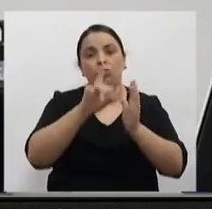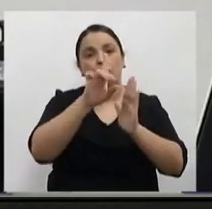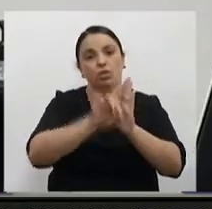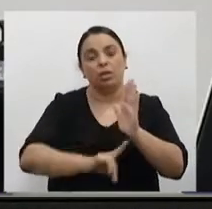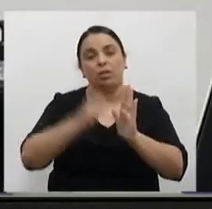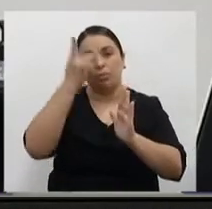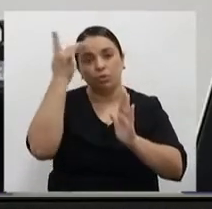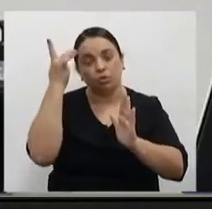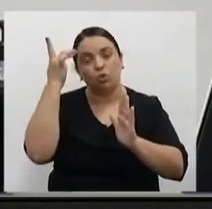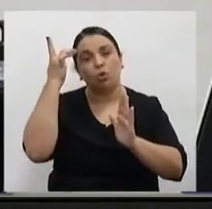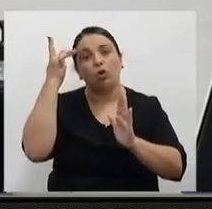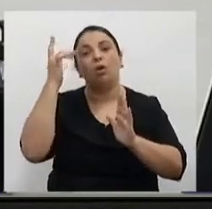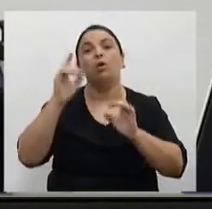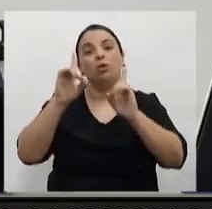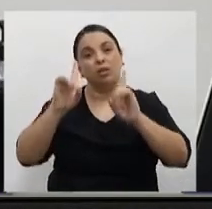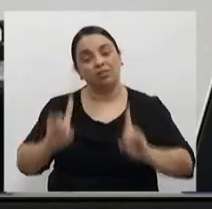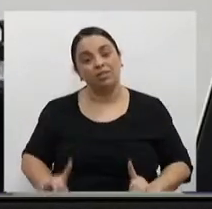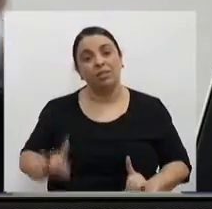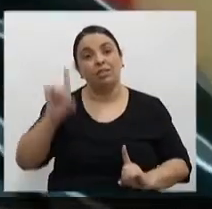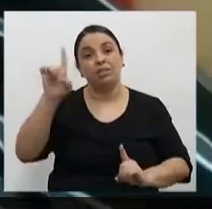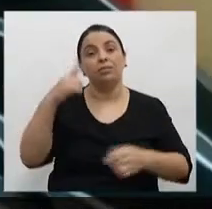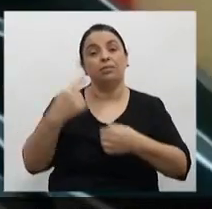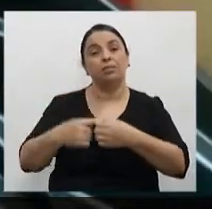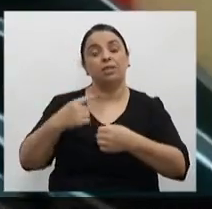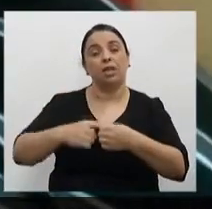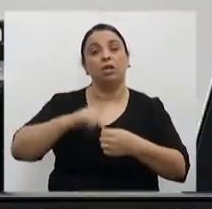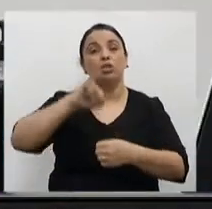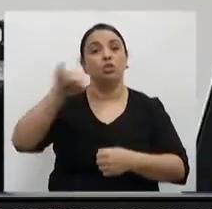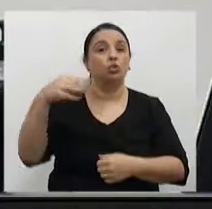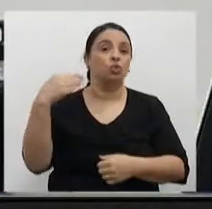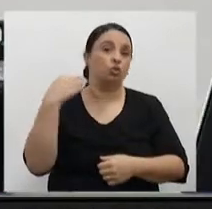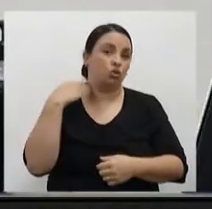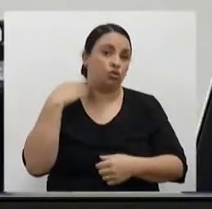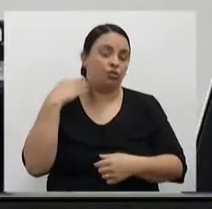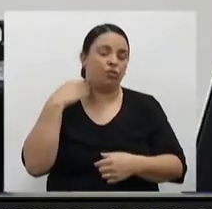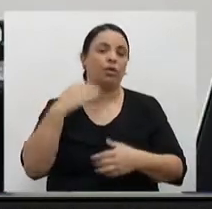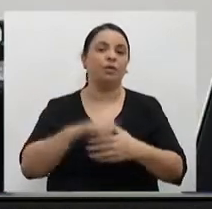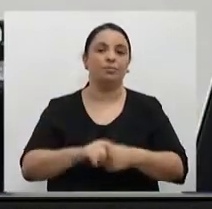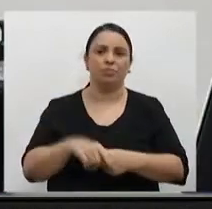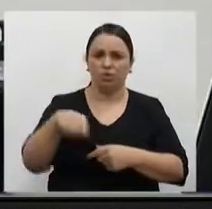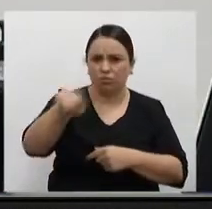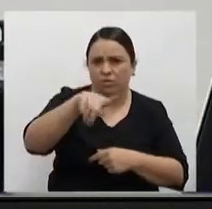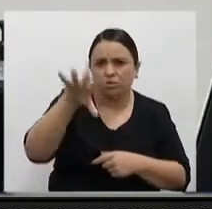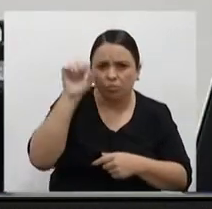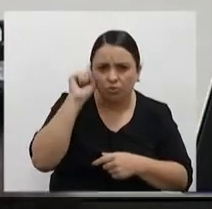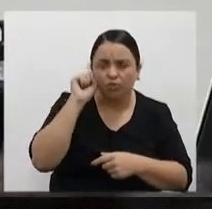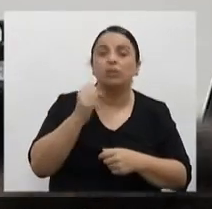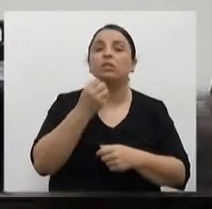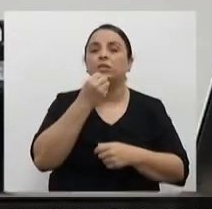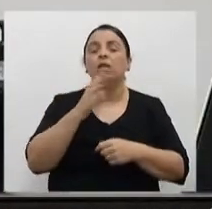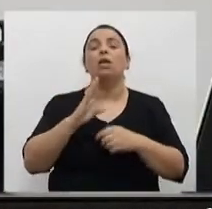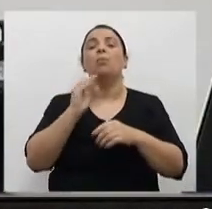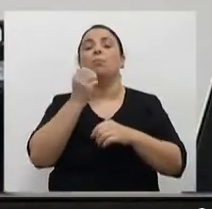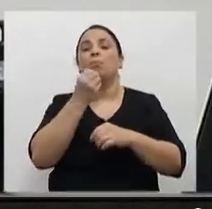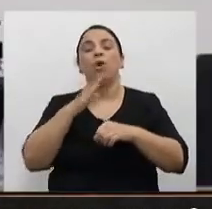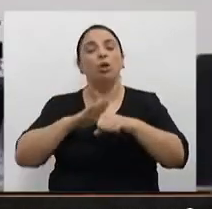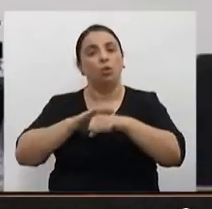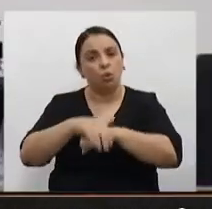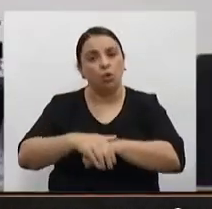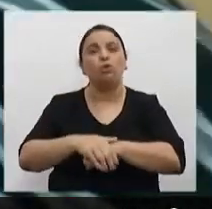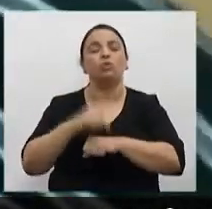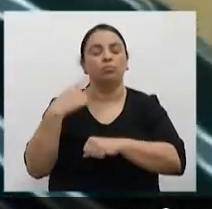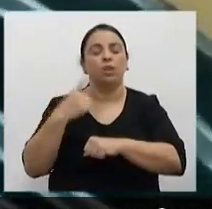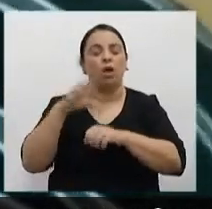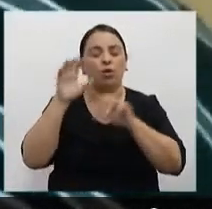Boa noite. Estão me escutando? Boa noite, escutando sim. Bom, que